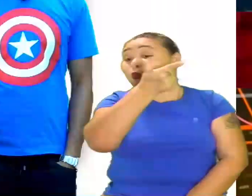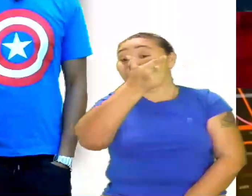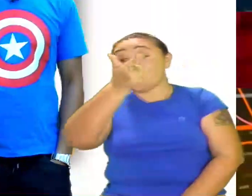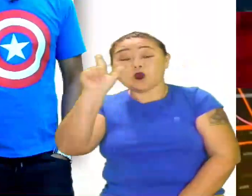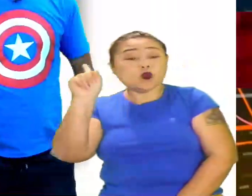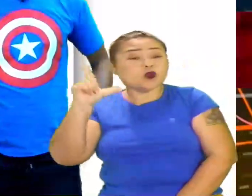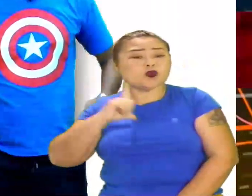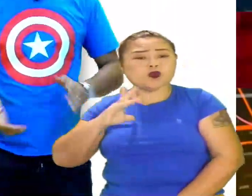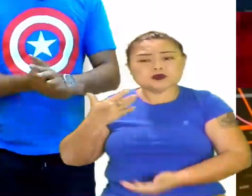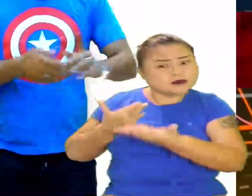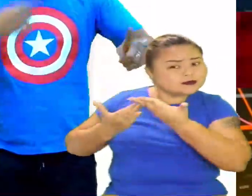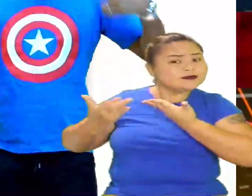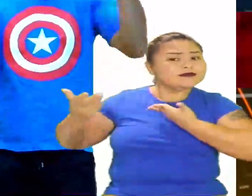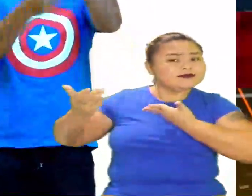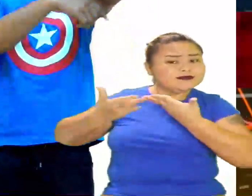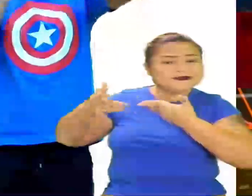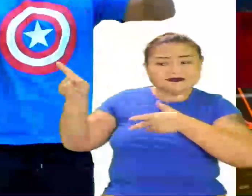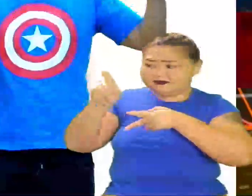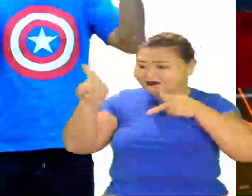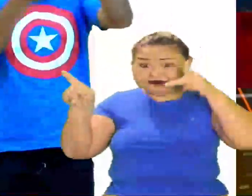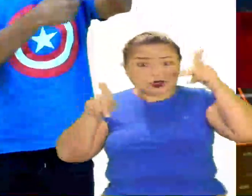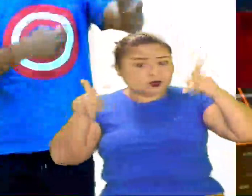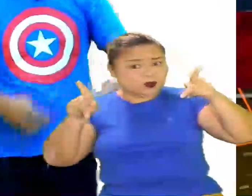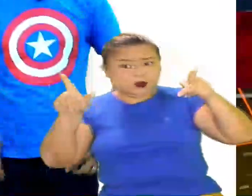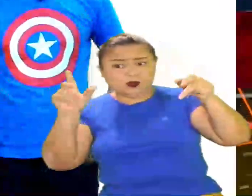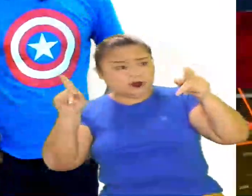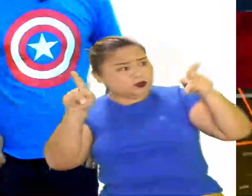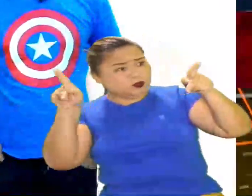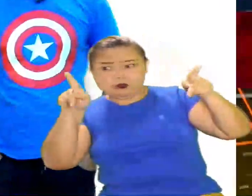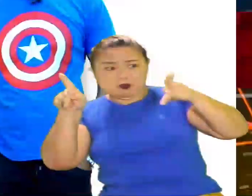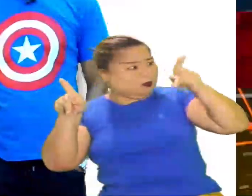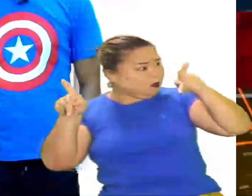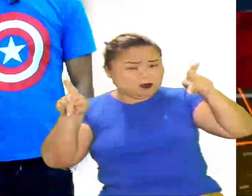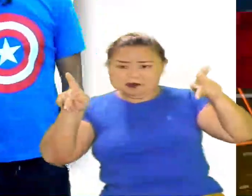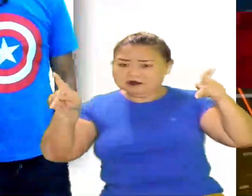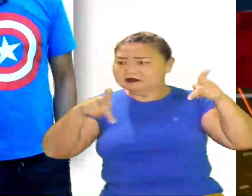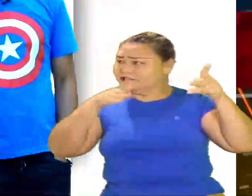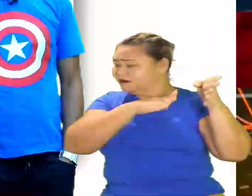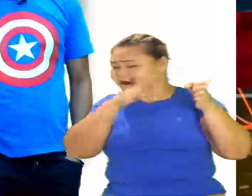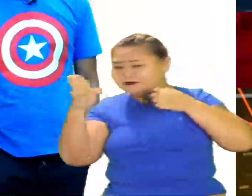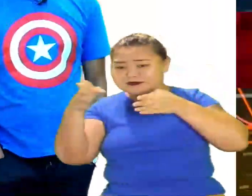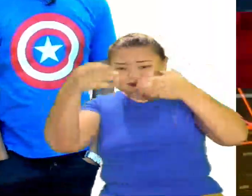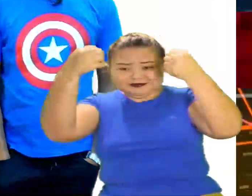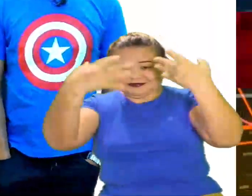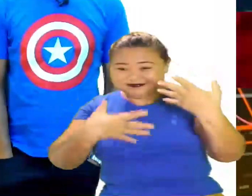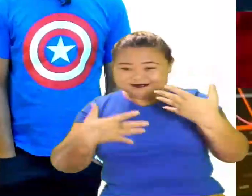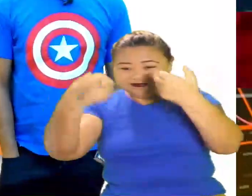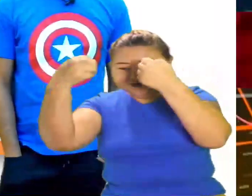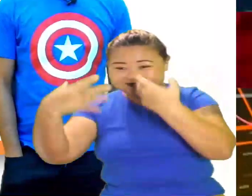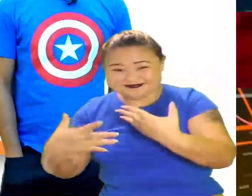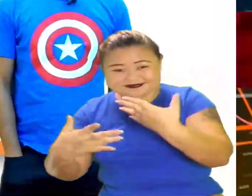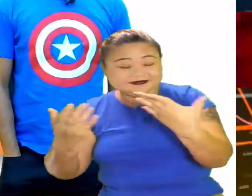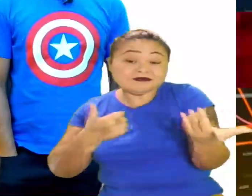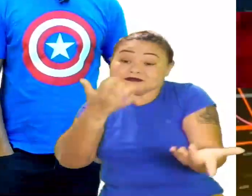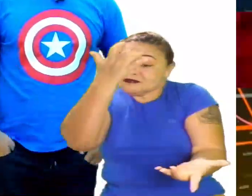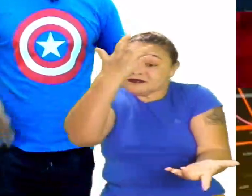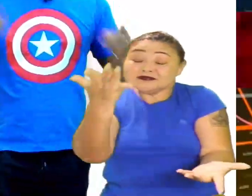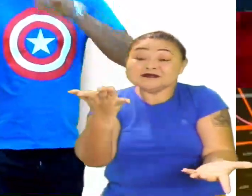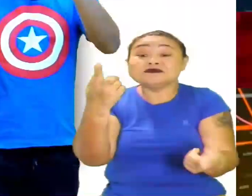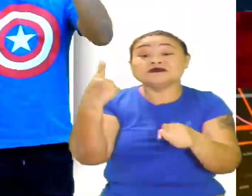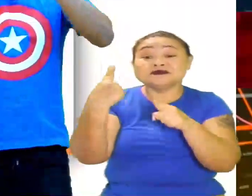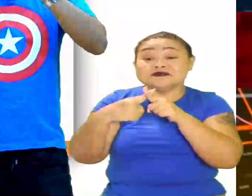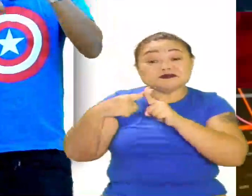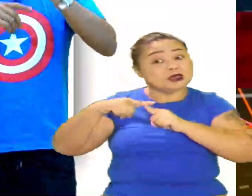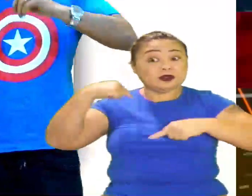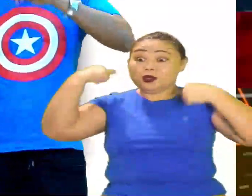né? Por isso que aqui a gente tem aí 2 professores e bastante caminhos e cada um vai explicando um aí, fica bem mais fácil. Justamente